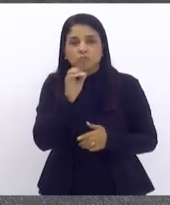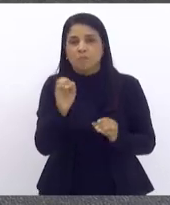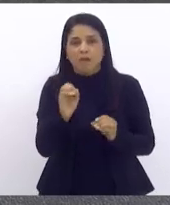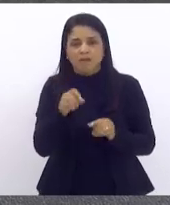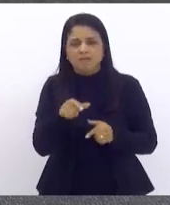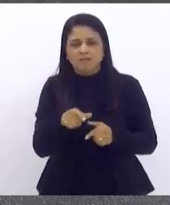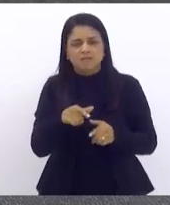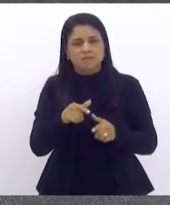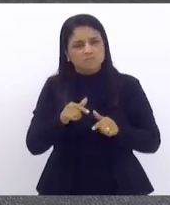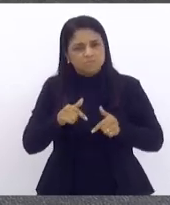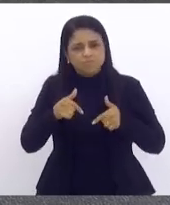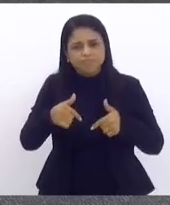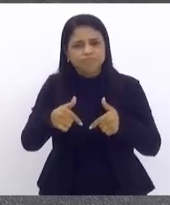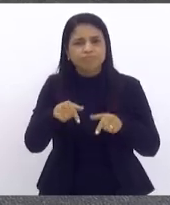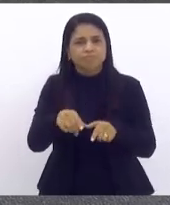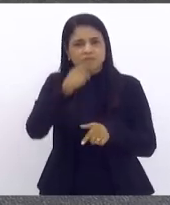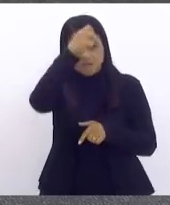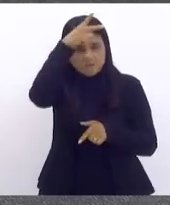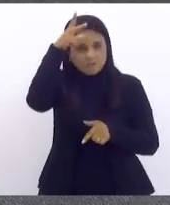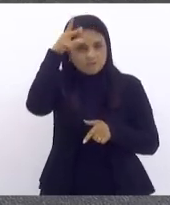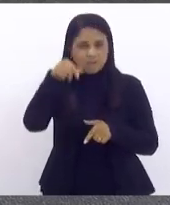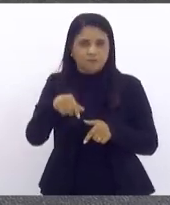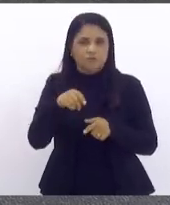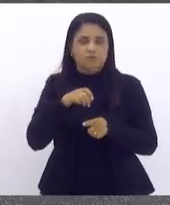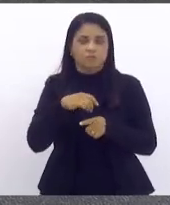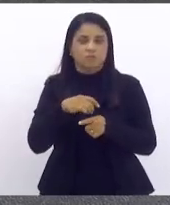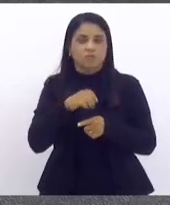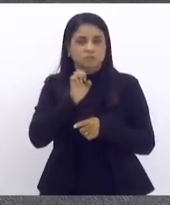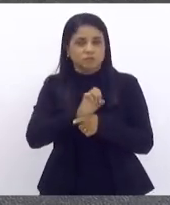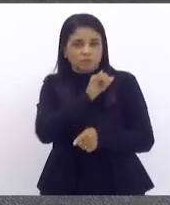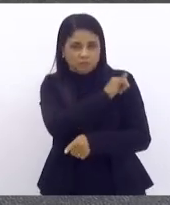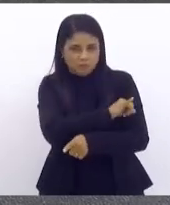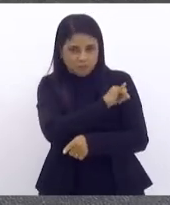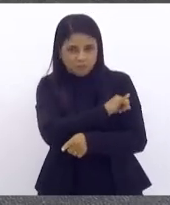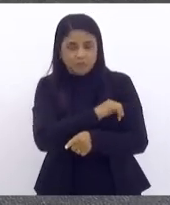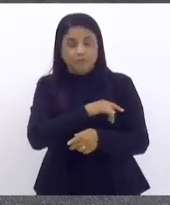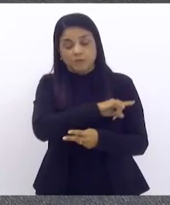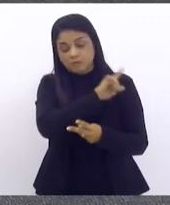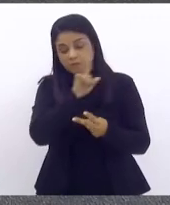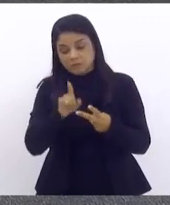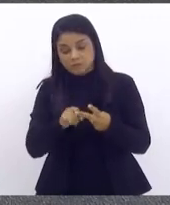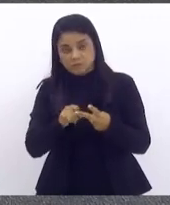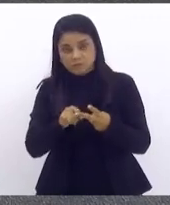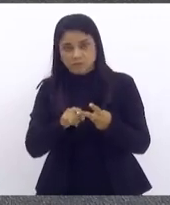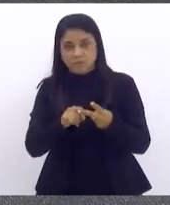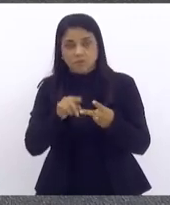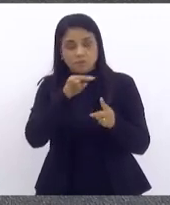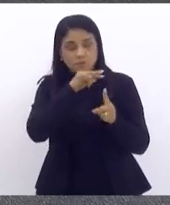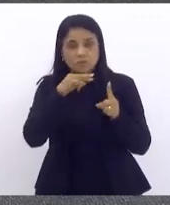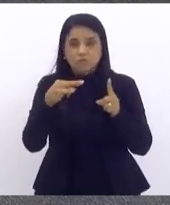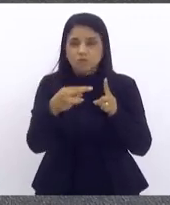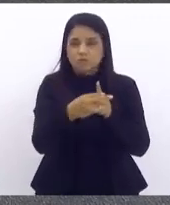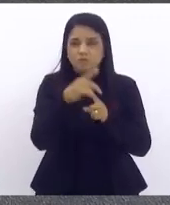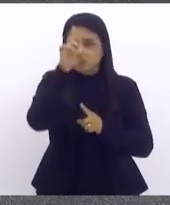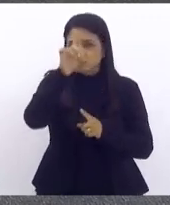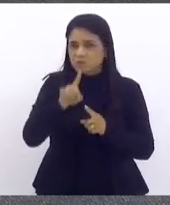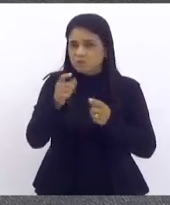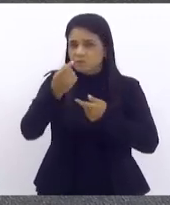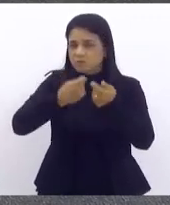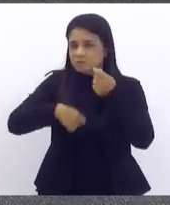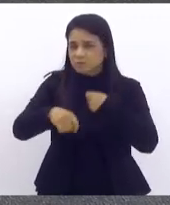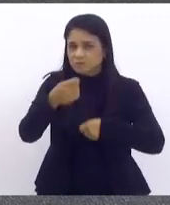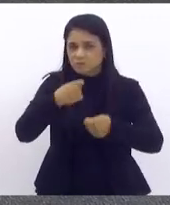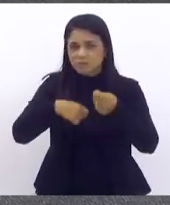com a conivência do Estado do Rio de Janeiro. Esse é o primeiro ponto. O segundo, sob o ponto de vista do direito